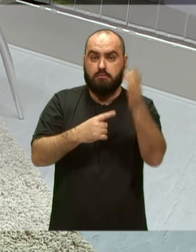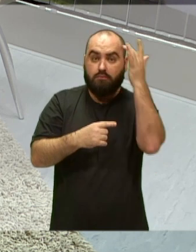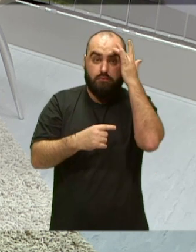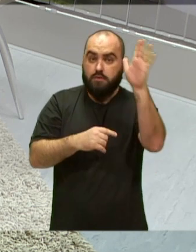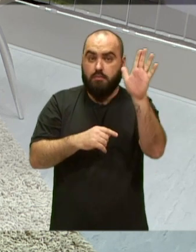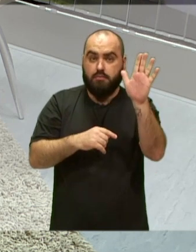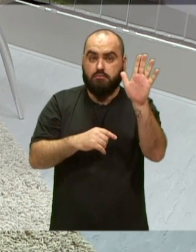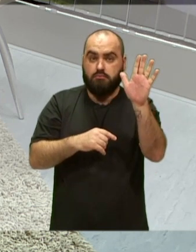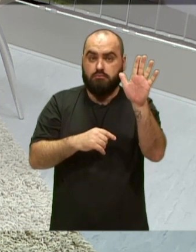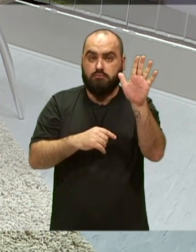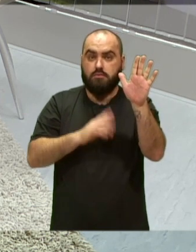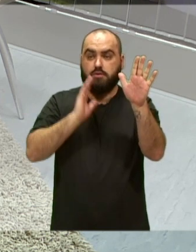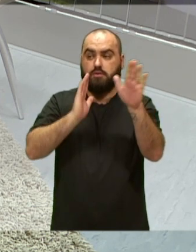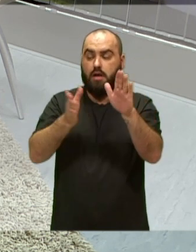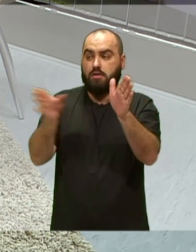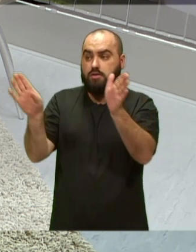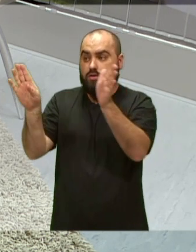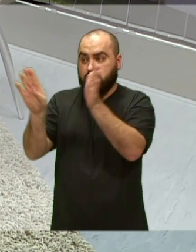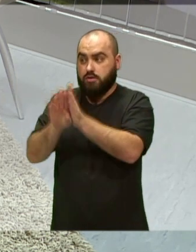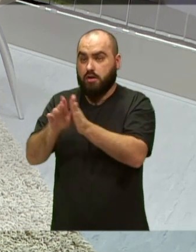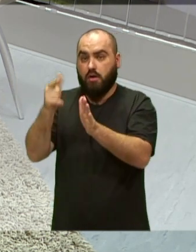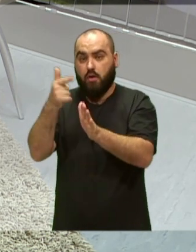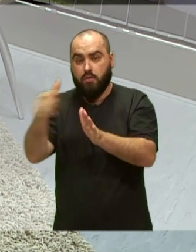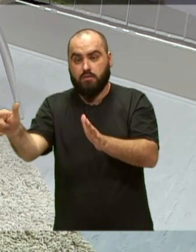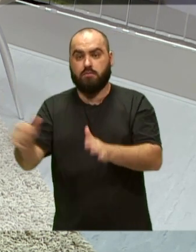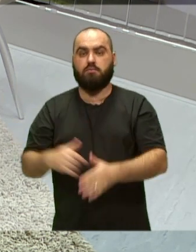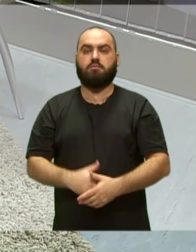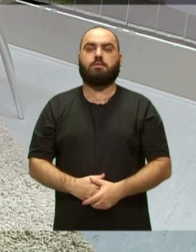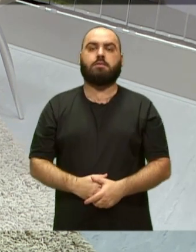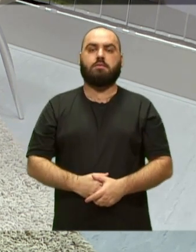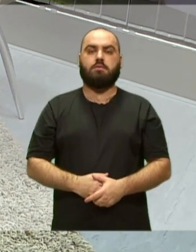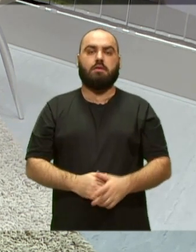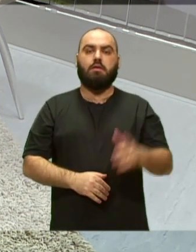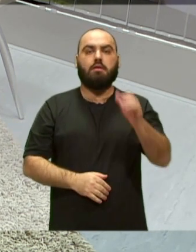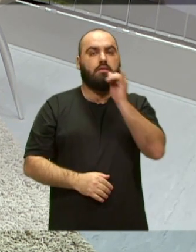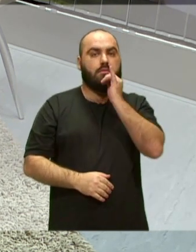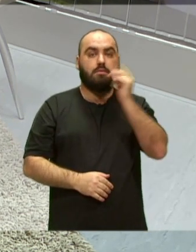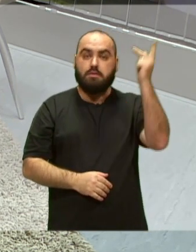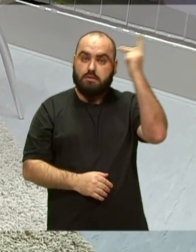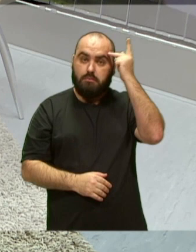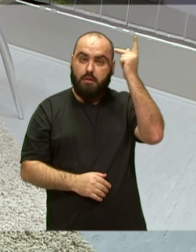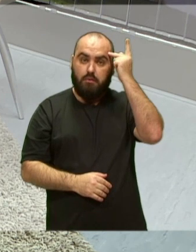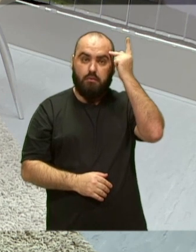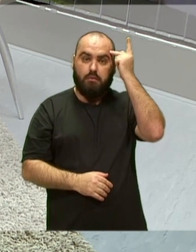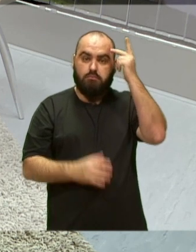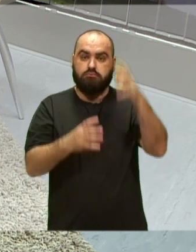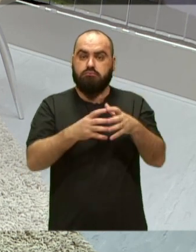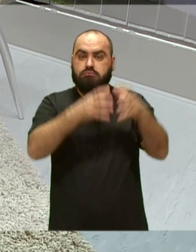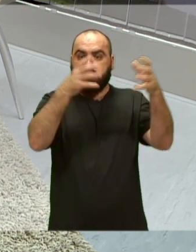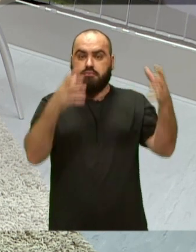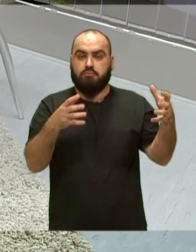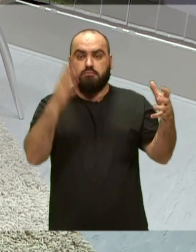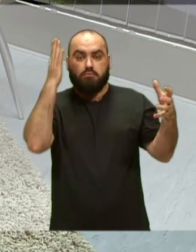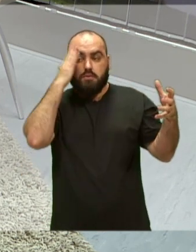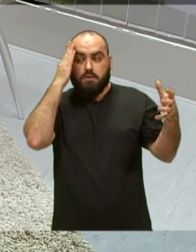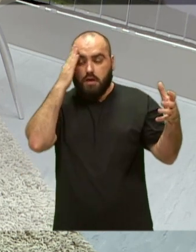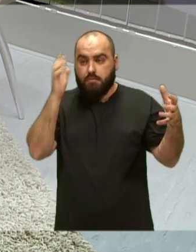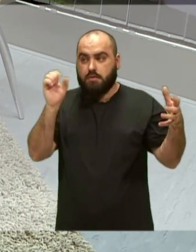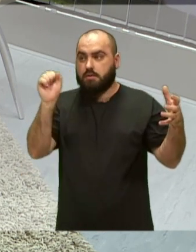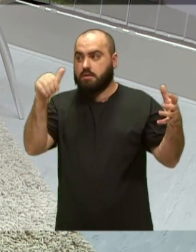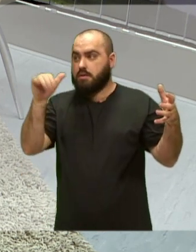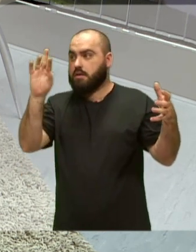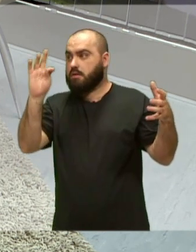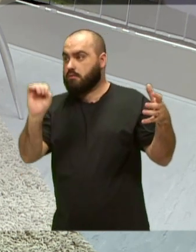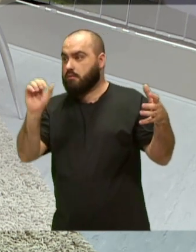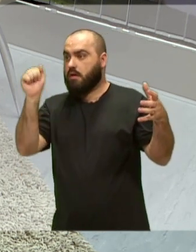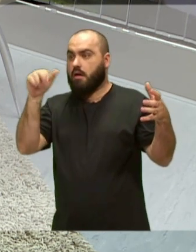outra Isso se chama condensação a que nem São Paulo a grande São Paulo tem a grande São Paulo tu não sabe se estás em em em Santo André se